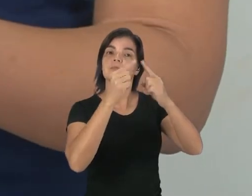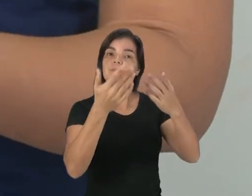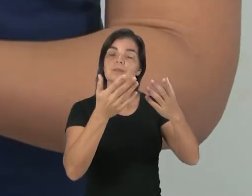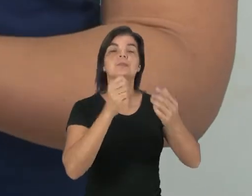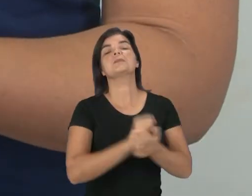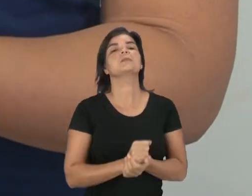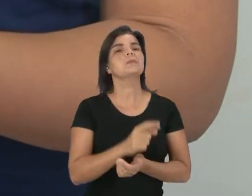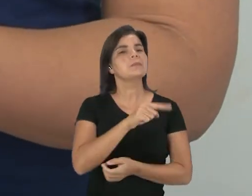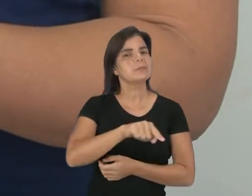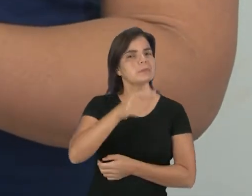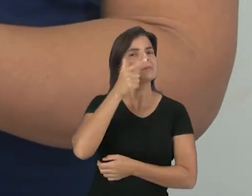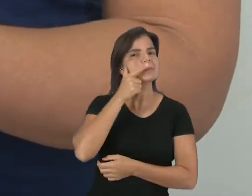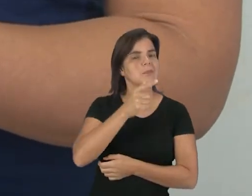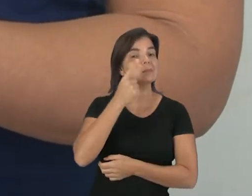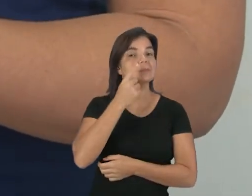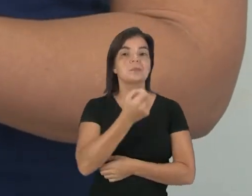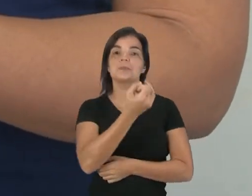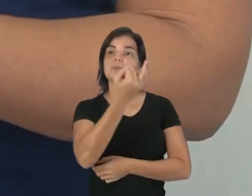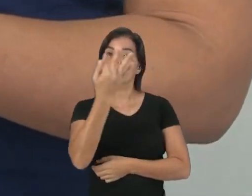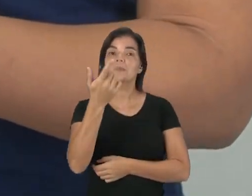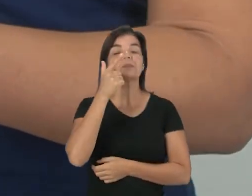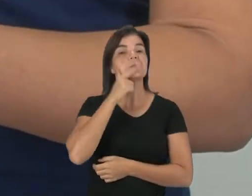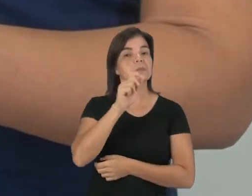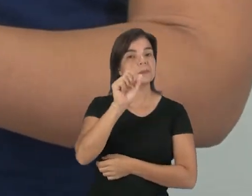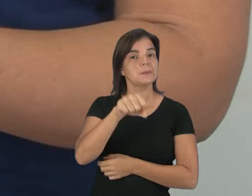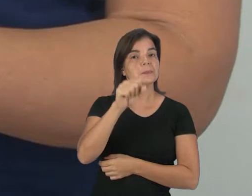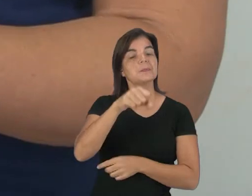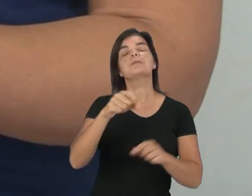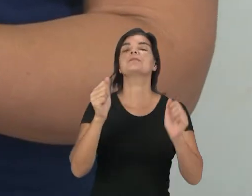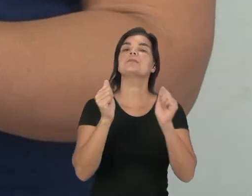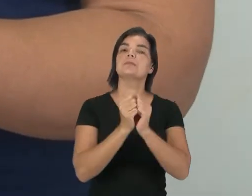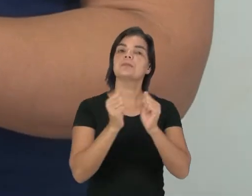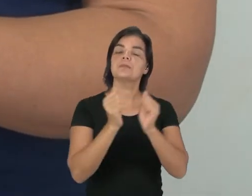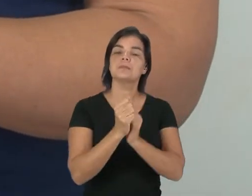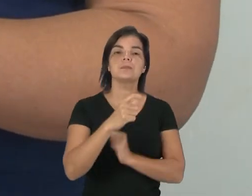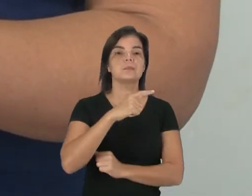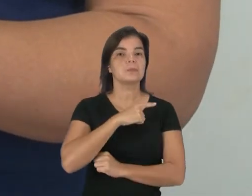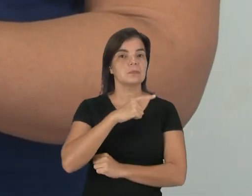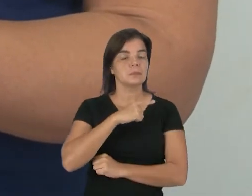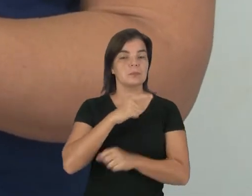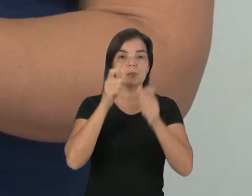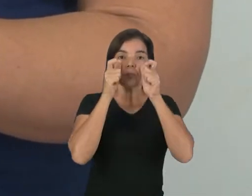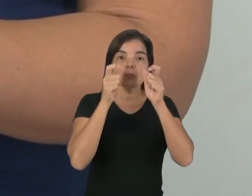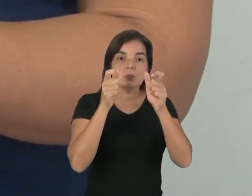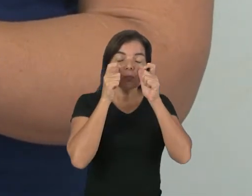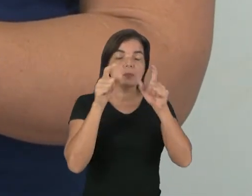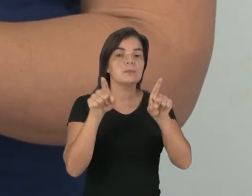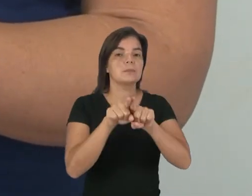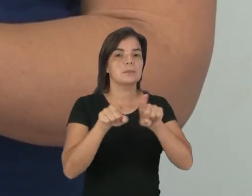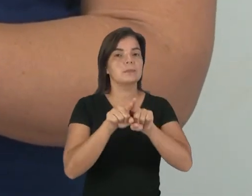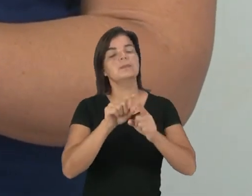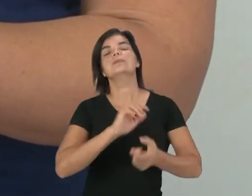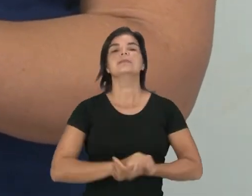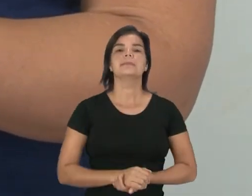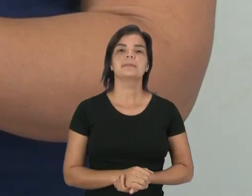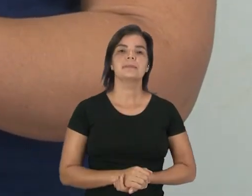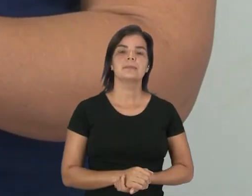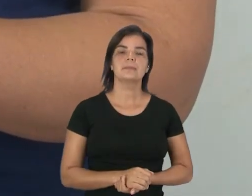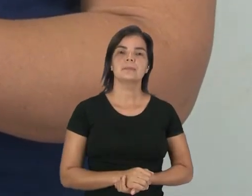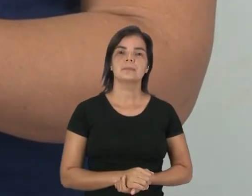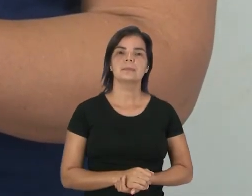pontinhas. E nós conseguimos contar? Conseguimos sim. Vamos juntos, é só ter um pouquinho de atenção, ok? Vamos